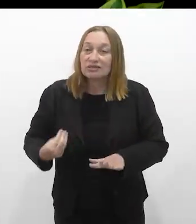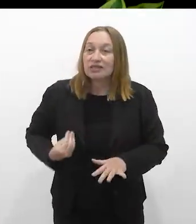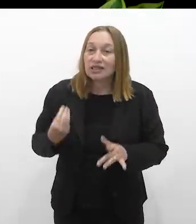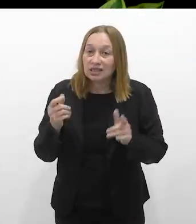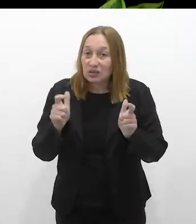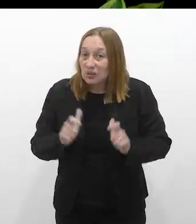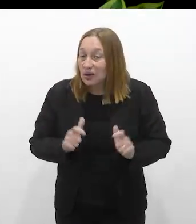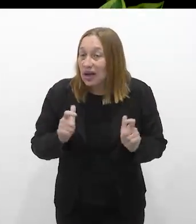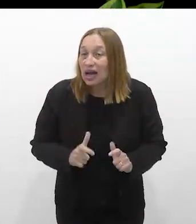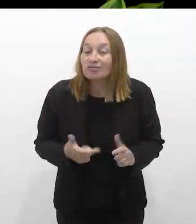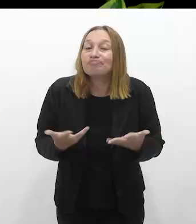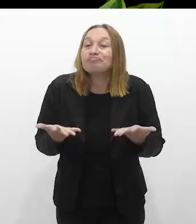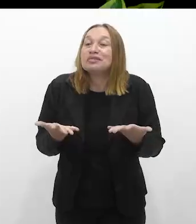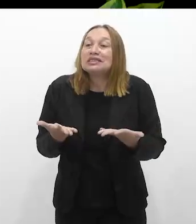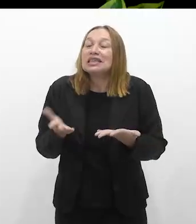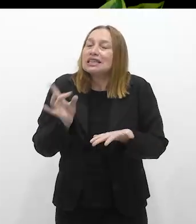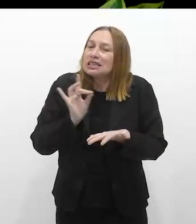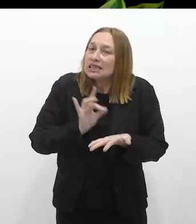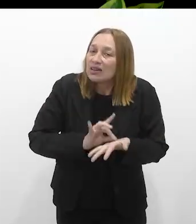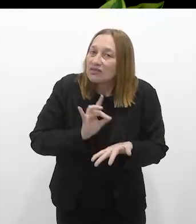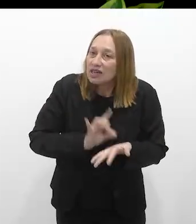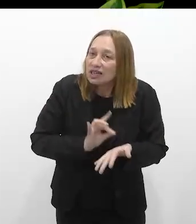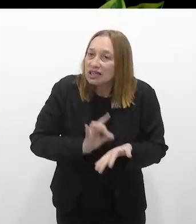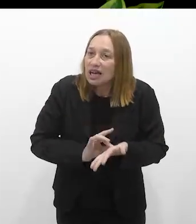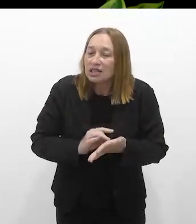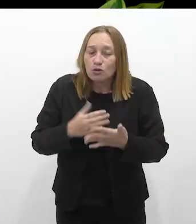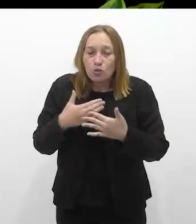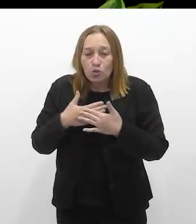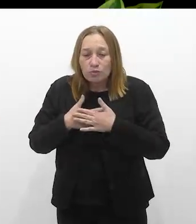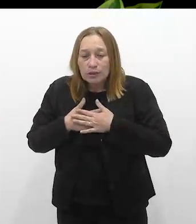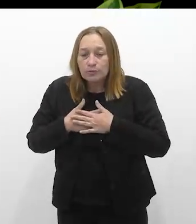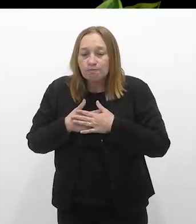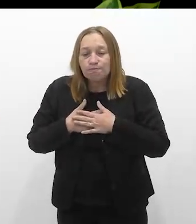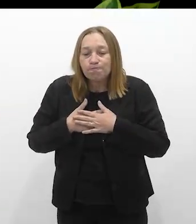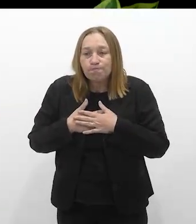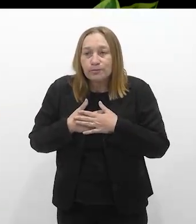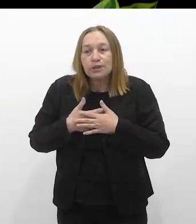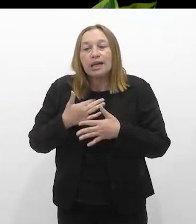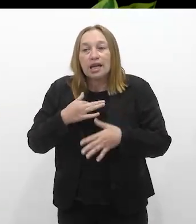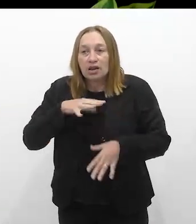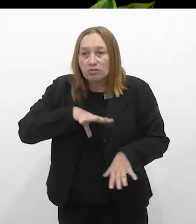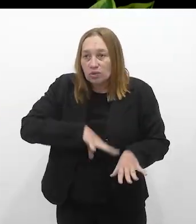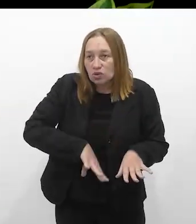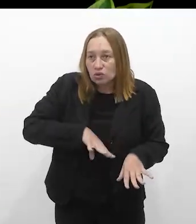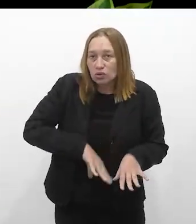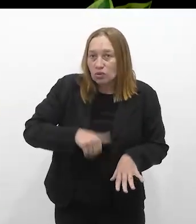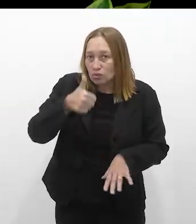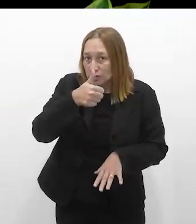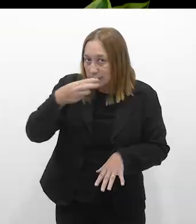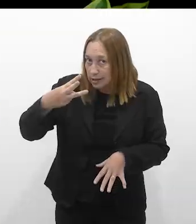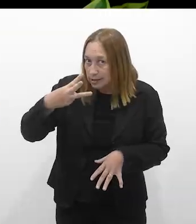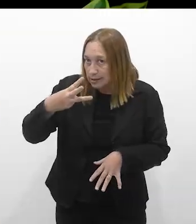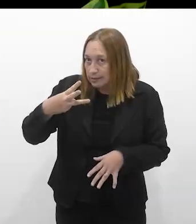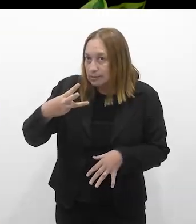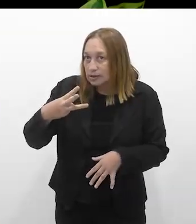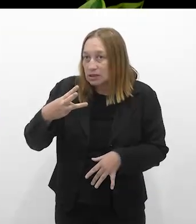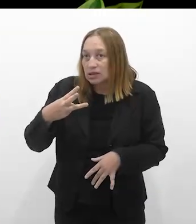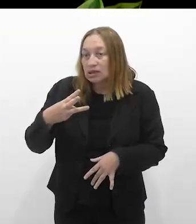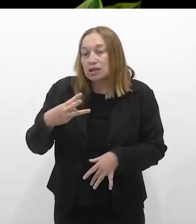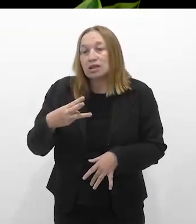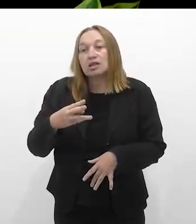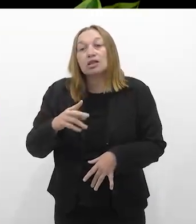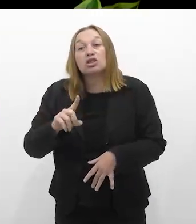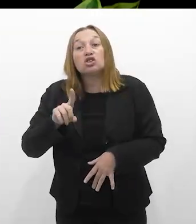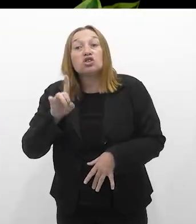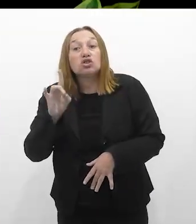por estar aqui. E, na verdade, comigo, eu, assim, menstruei com 13 anos.